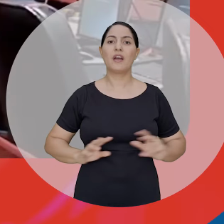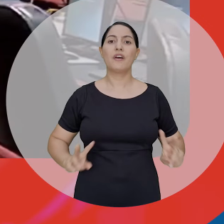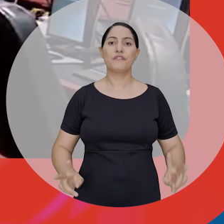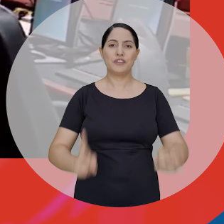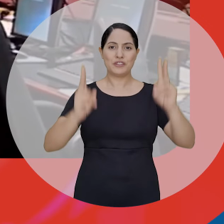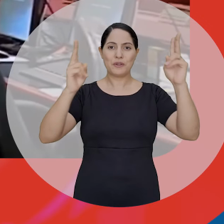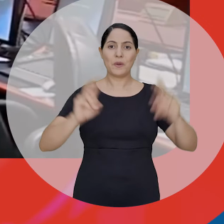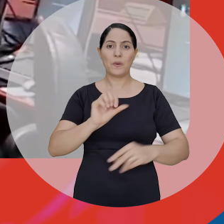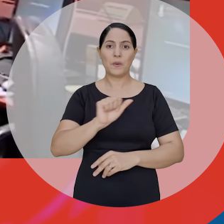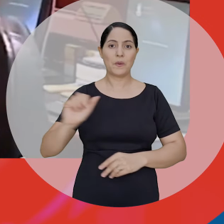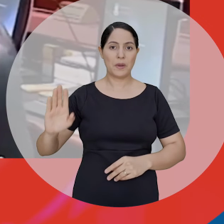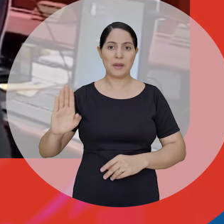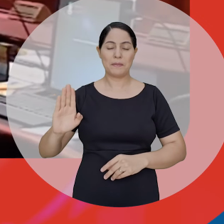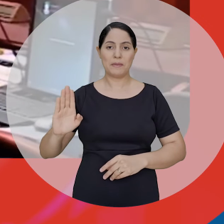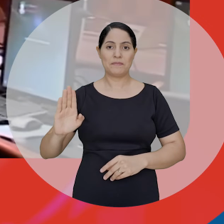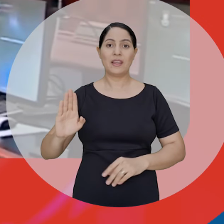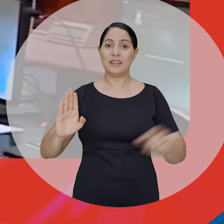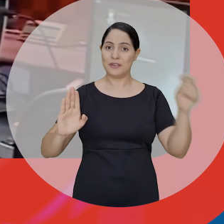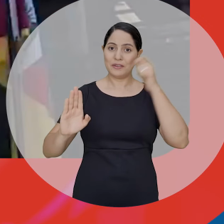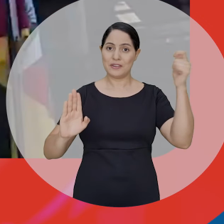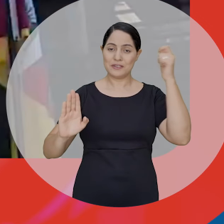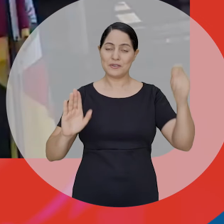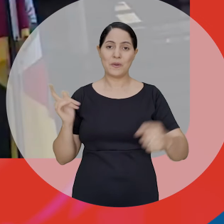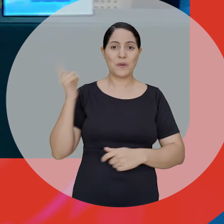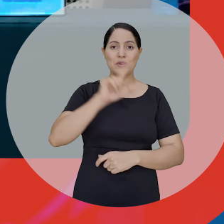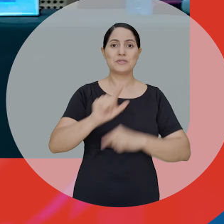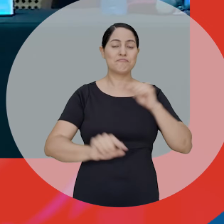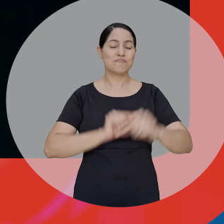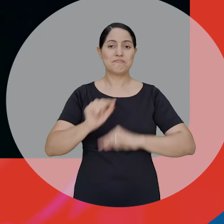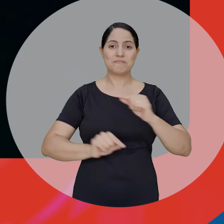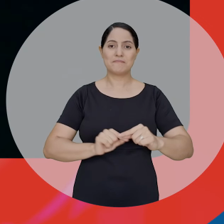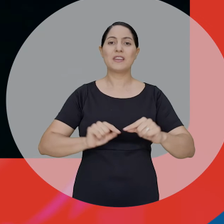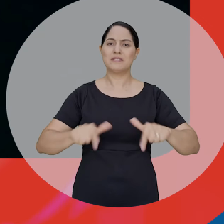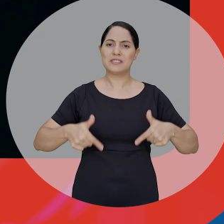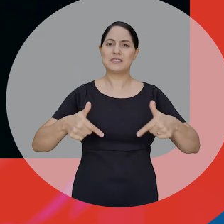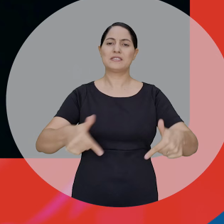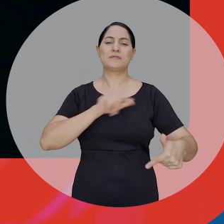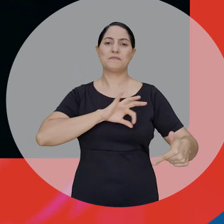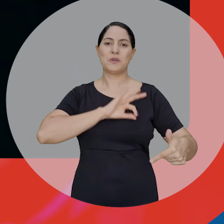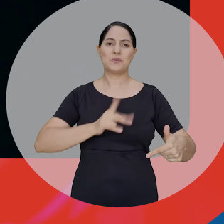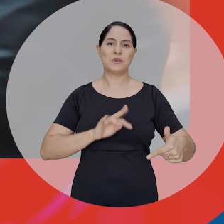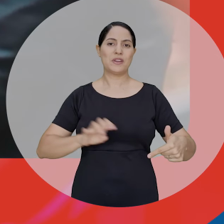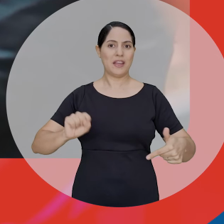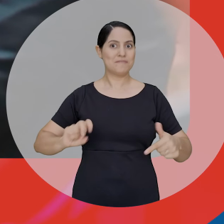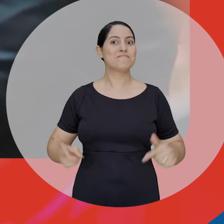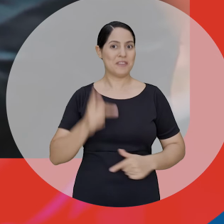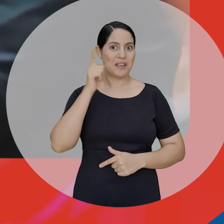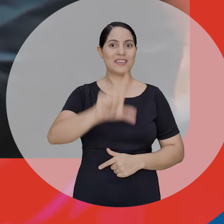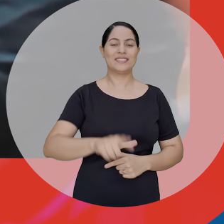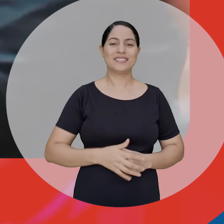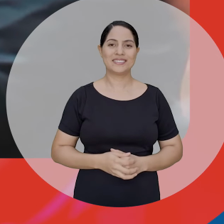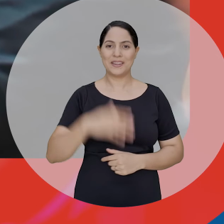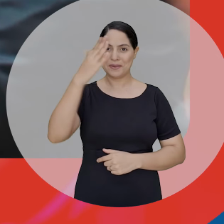Rio Grande do Sul obtêm vitória na defesa da constitucionalidade dos honorários advocatícios. A homenagem da